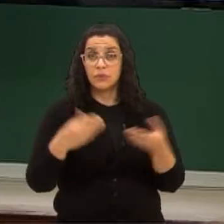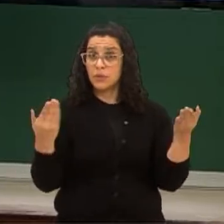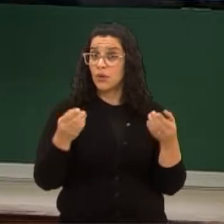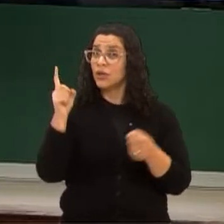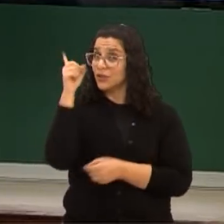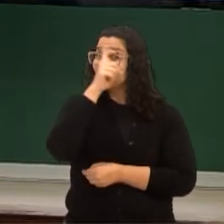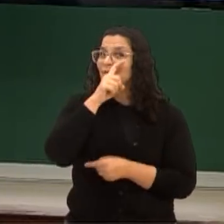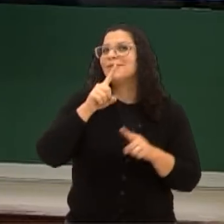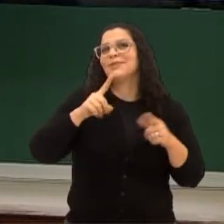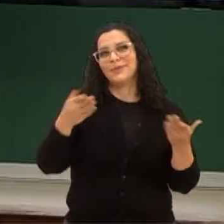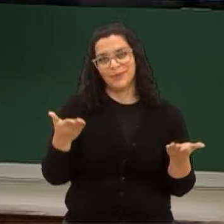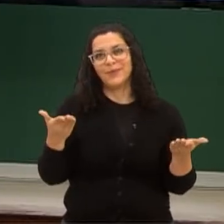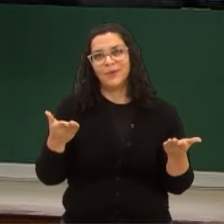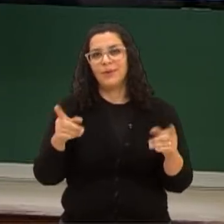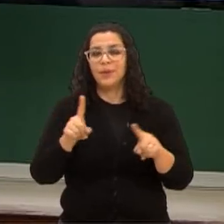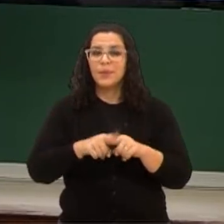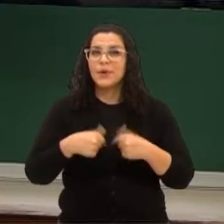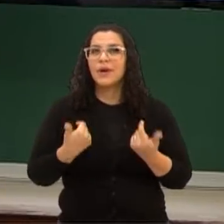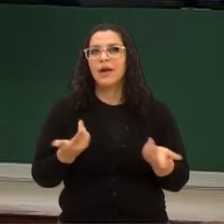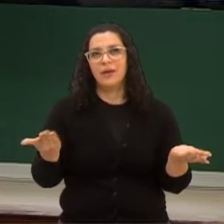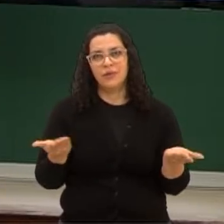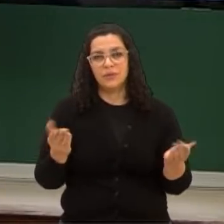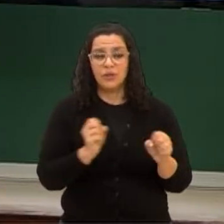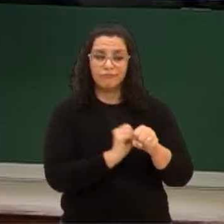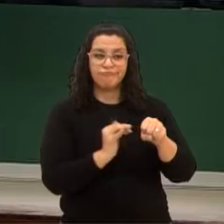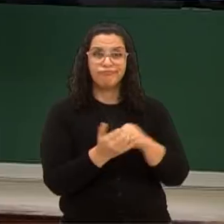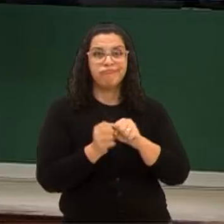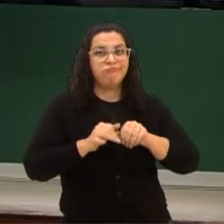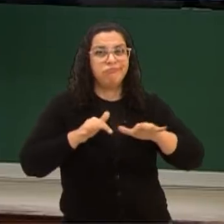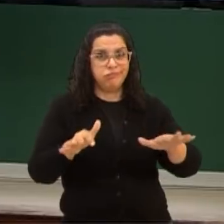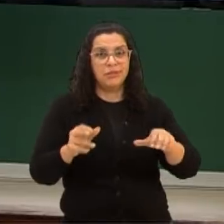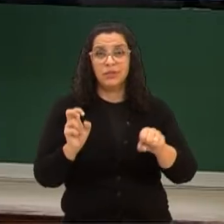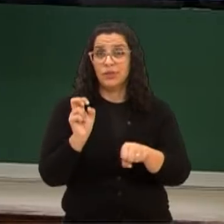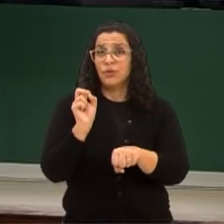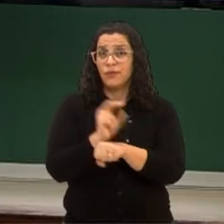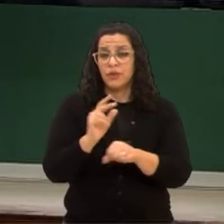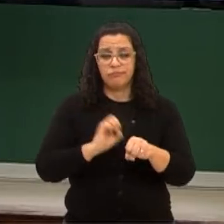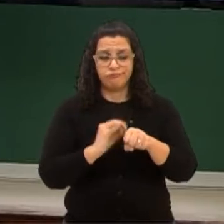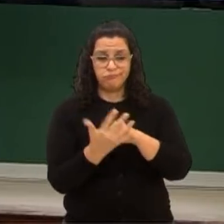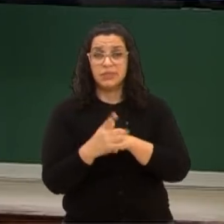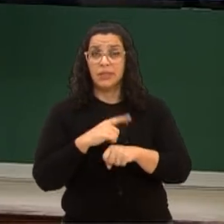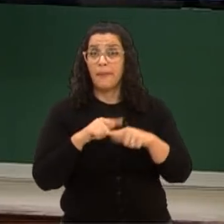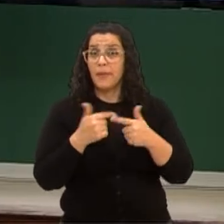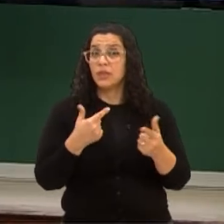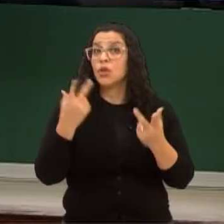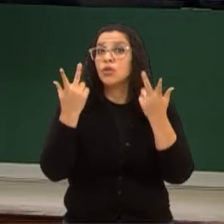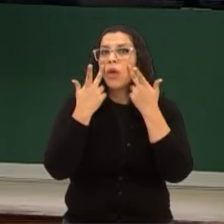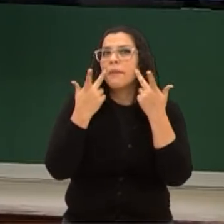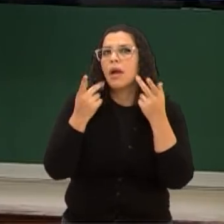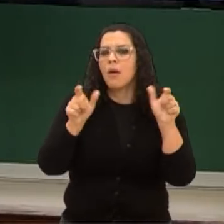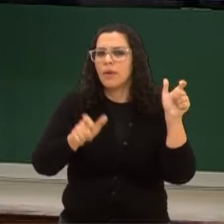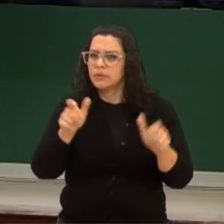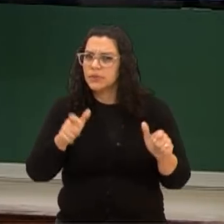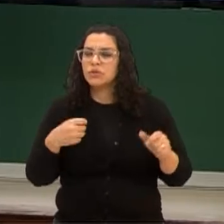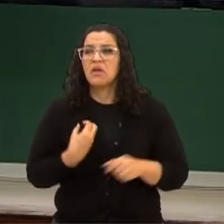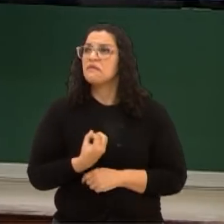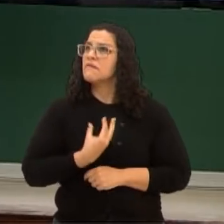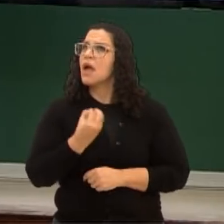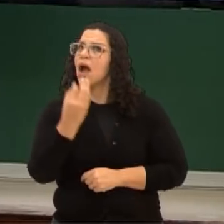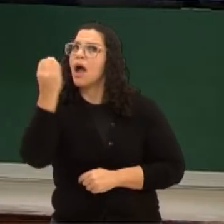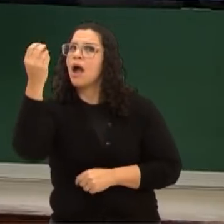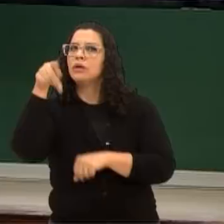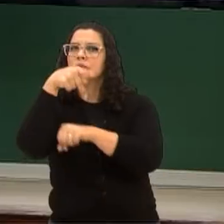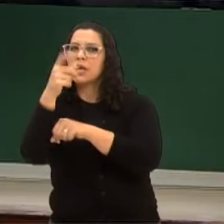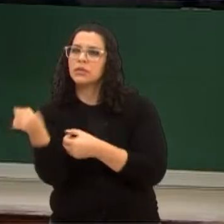difícil, né? Por toda essa questão da pandemia e do vírus. Porém, num momento normal, as